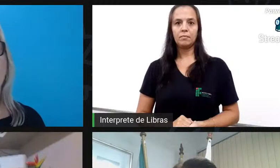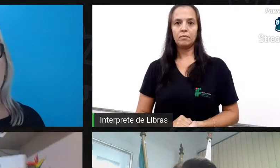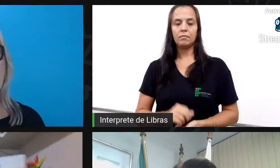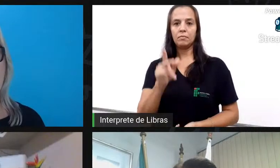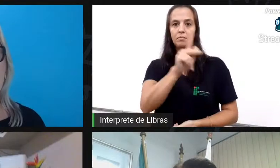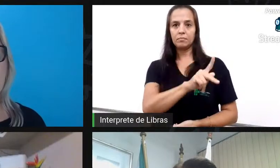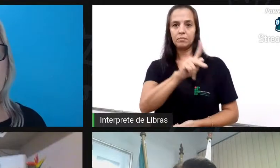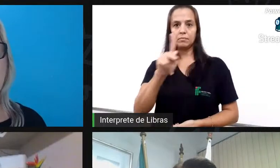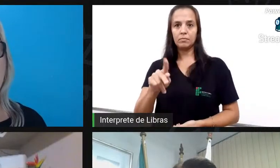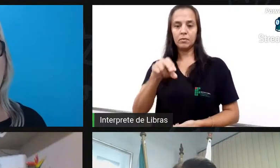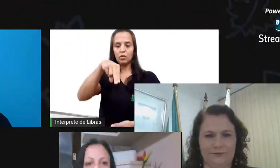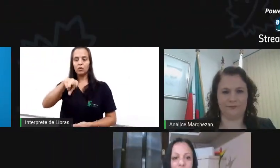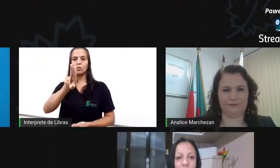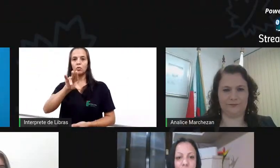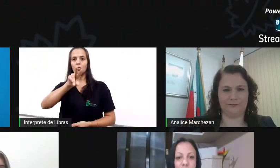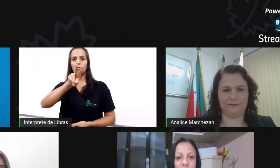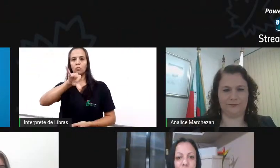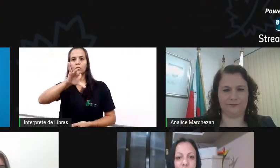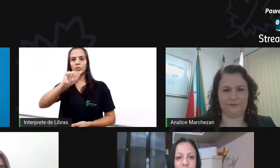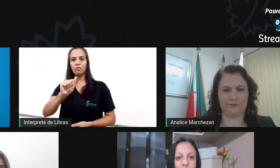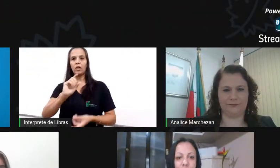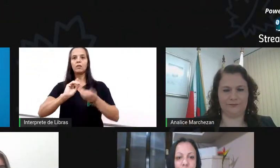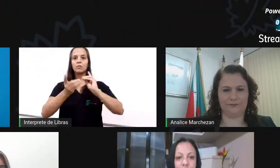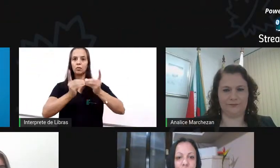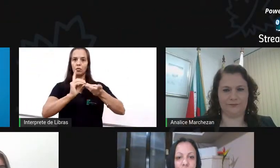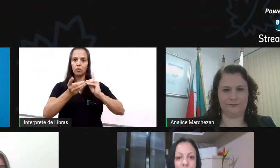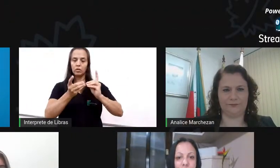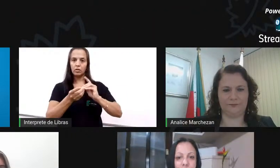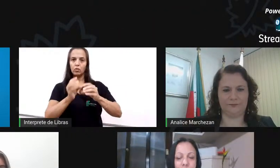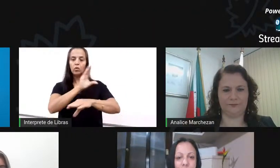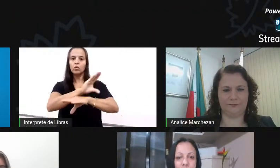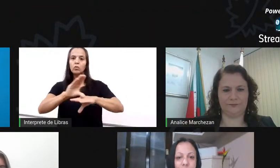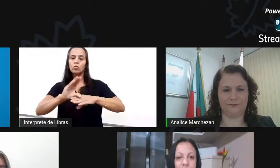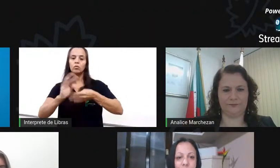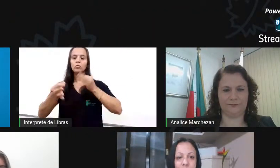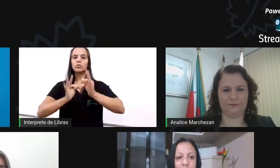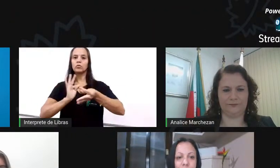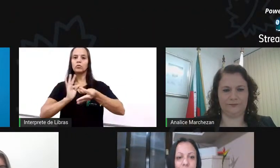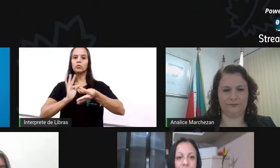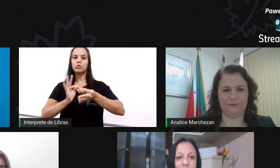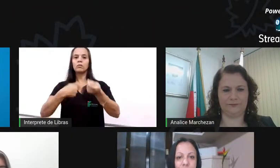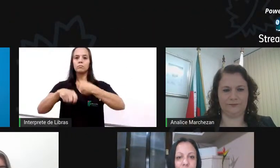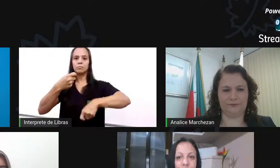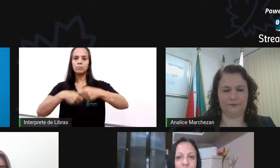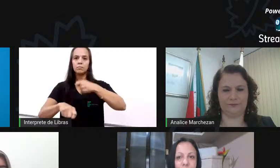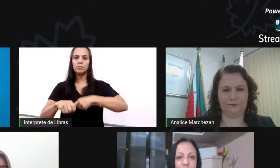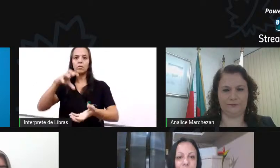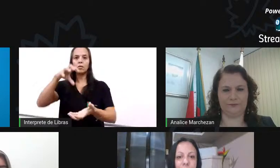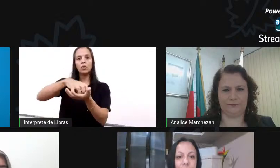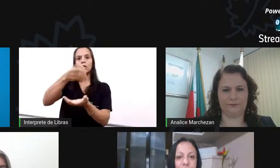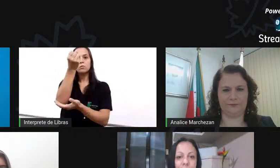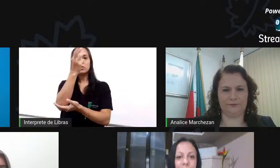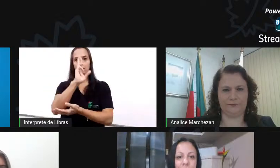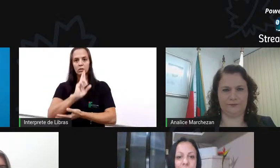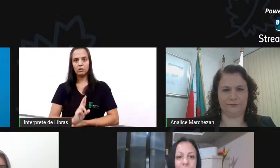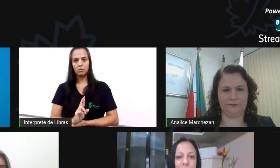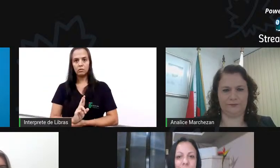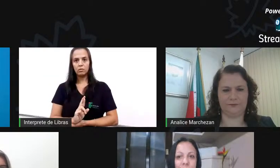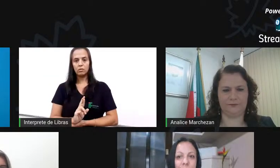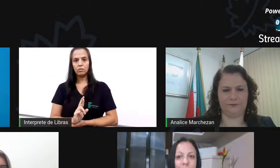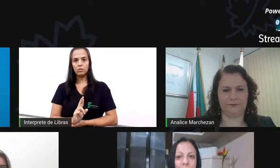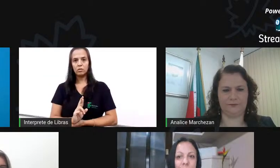Professora Núvia Kim, coordenadora do curso técnico em administração do Campus Santa Rosa e,